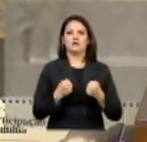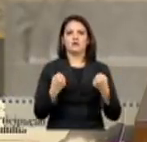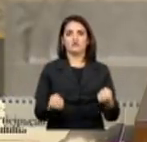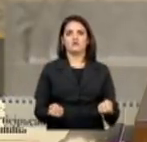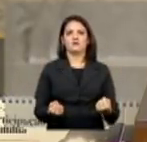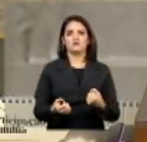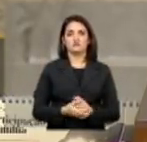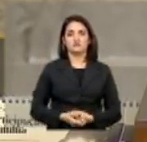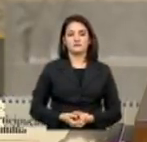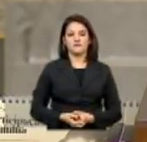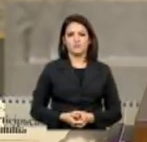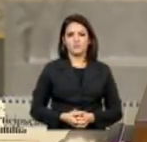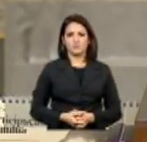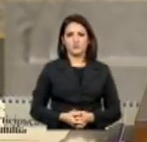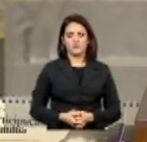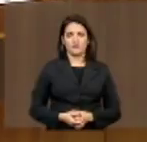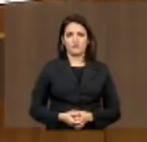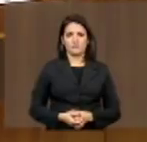reação